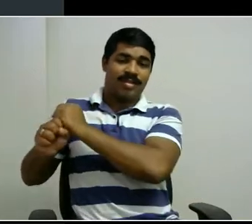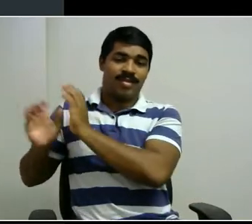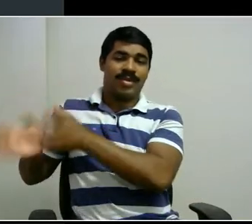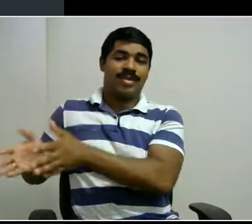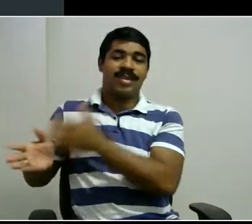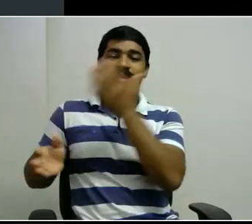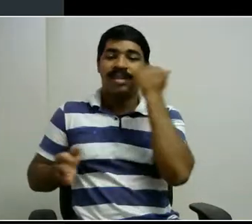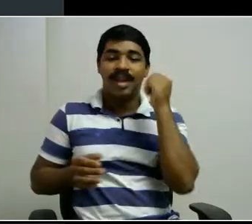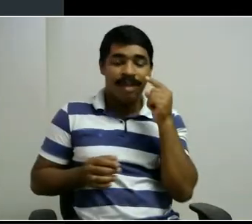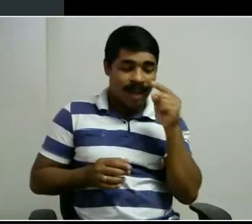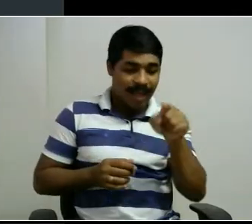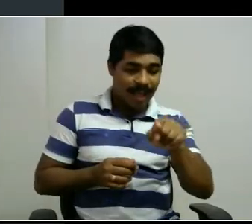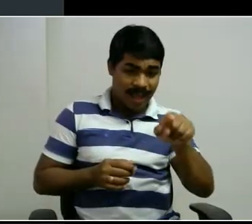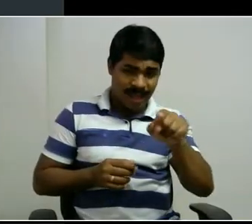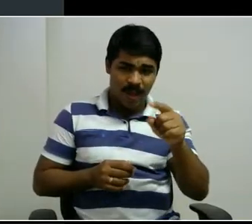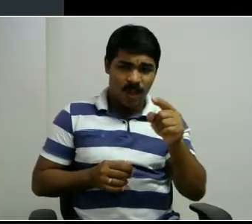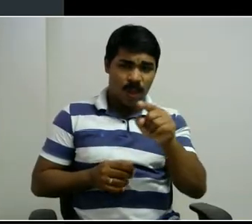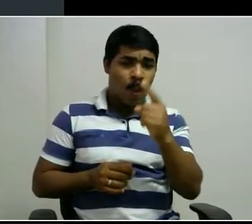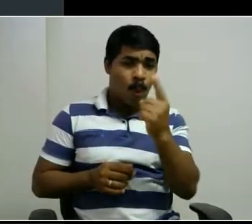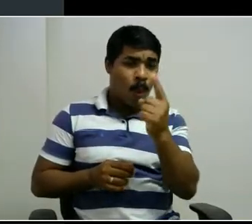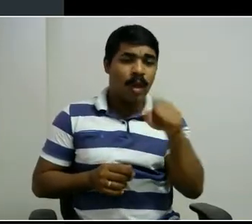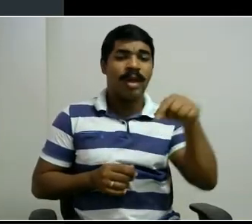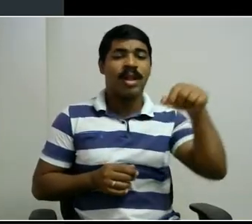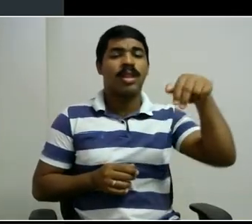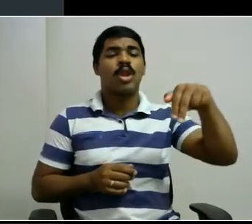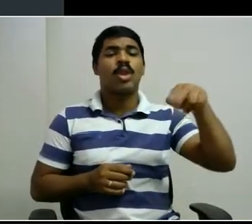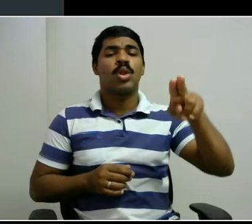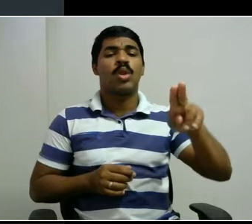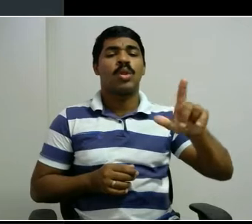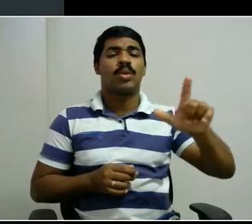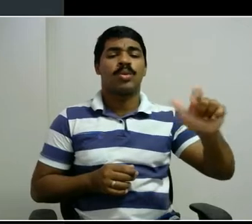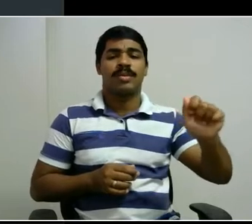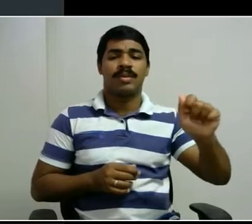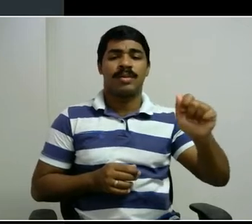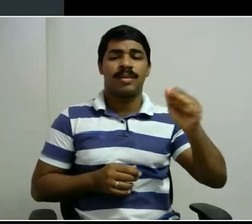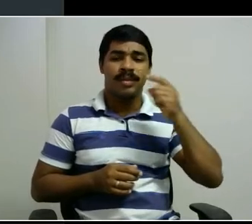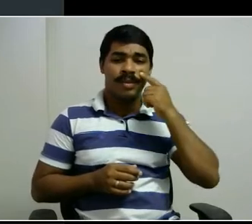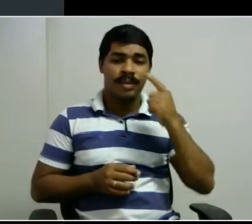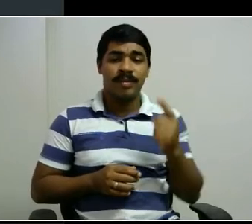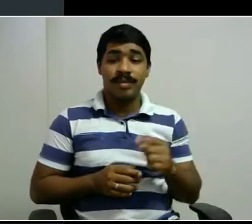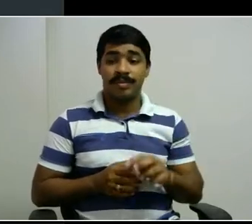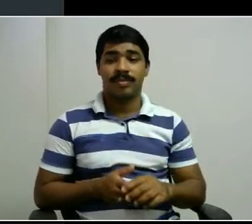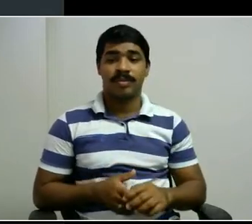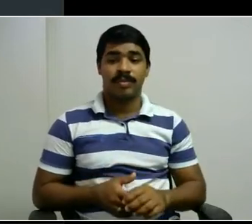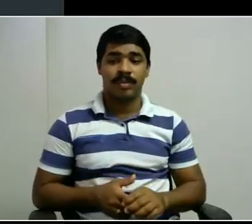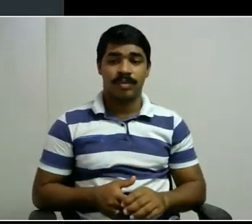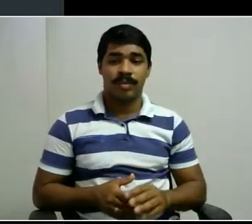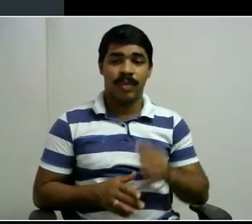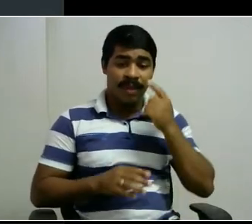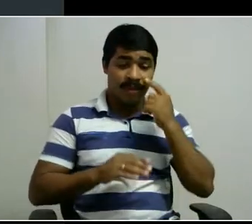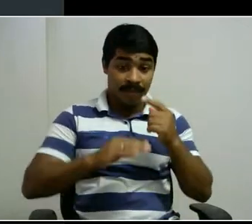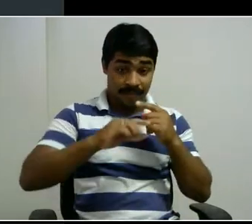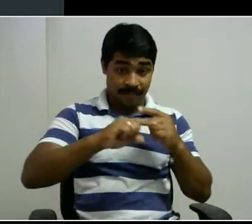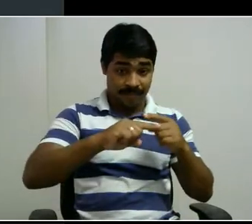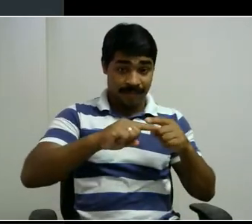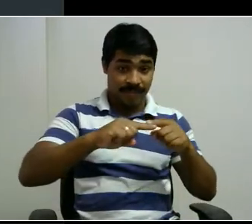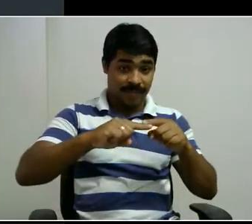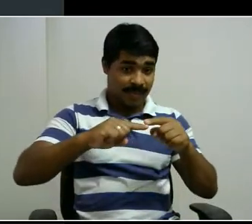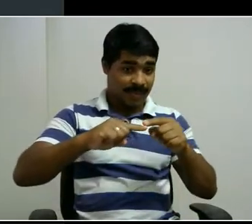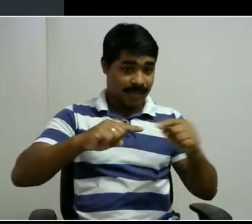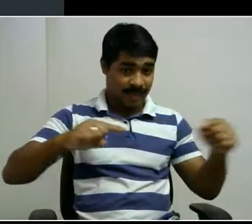Então nesse ponto a função é nula. Percebe que quando a função passa desse ponto, ela passou para cima do eixo. Né? Ou seja, aqui para cá ela